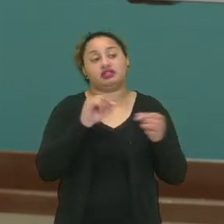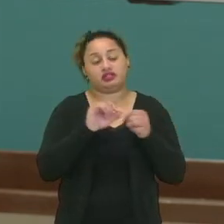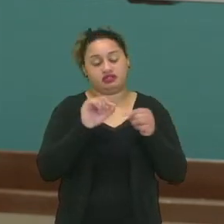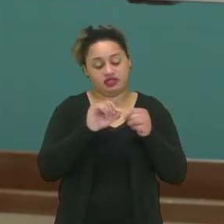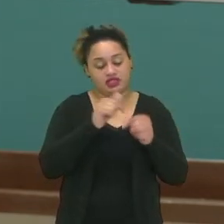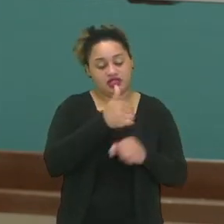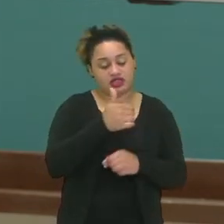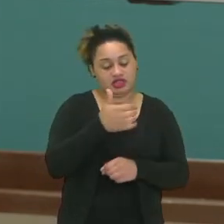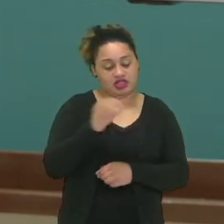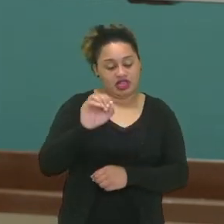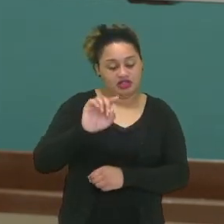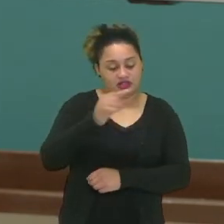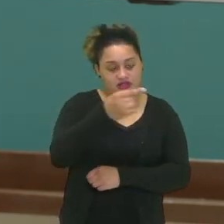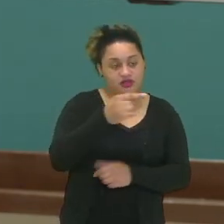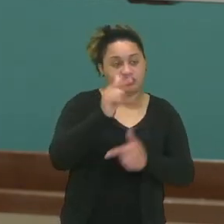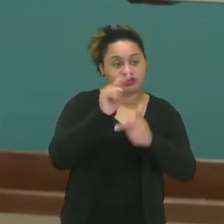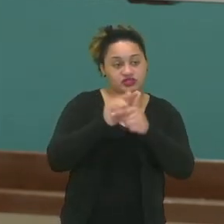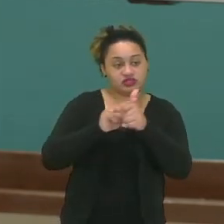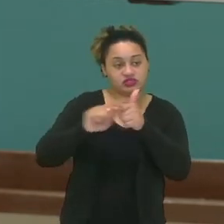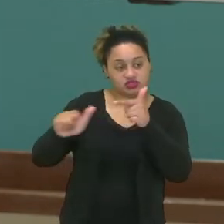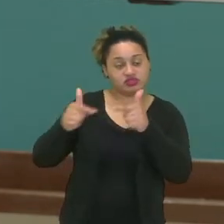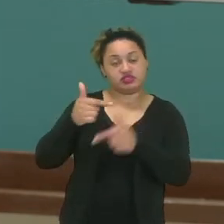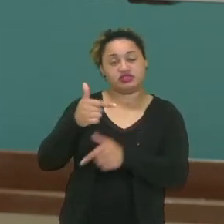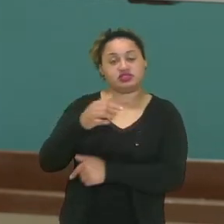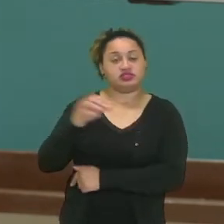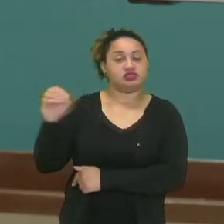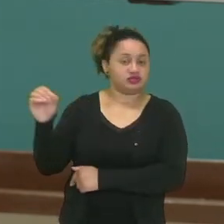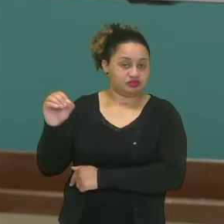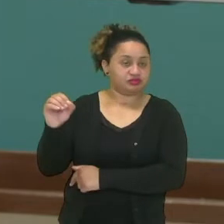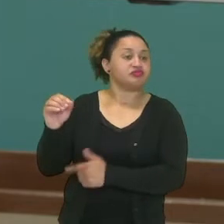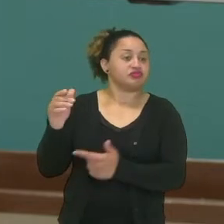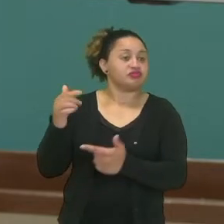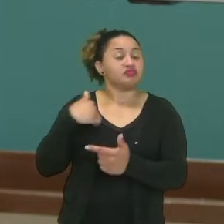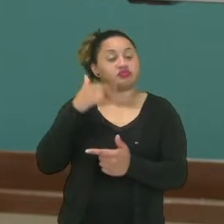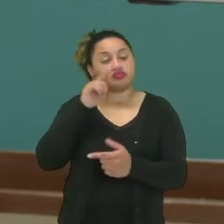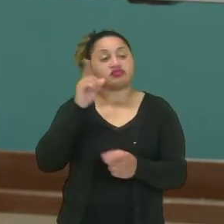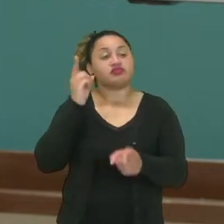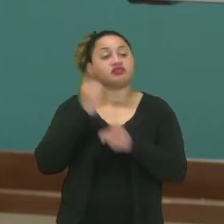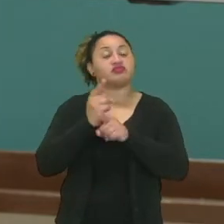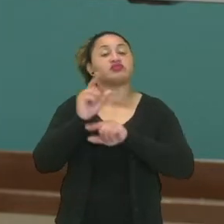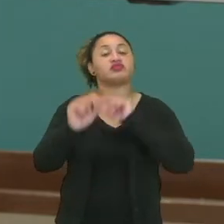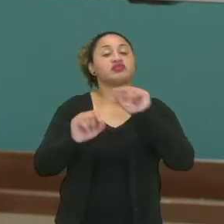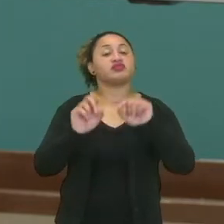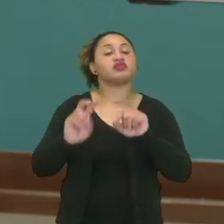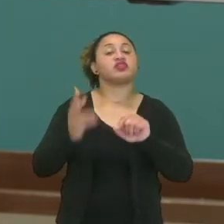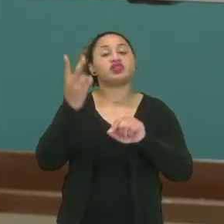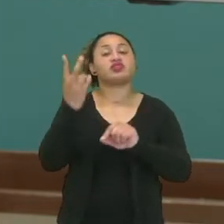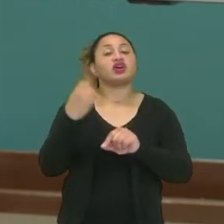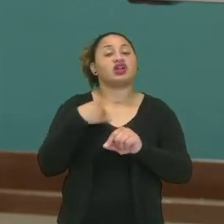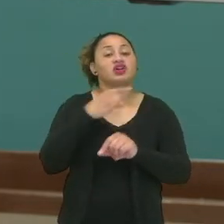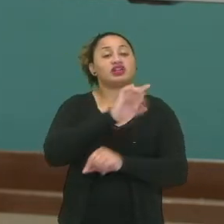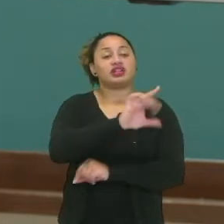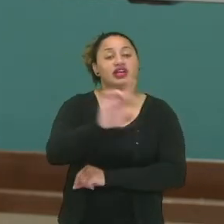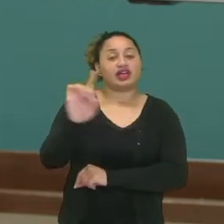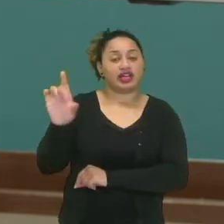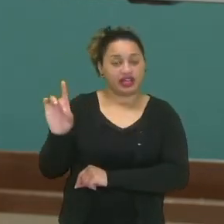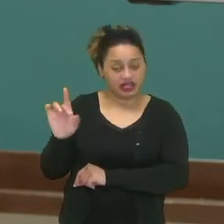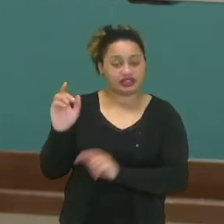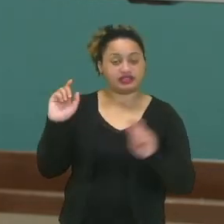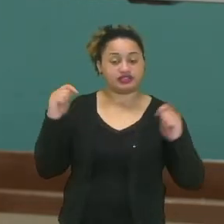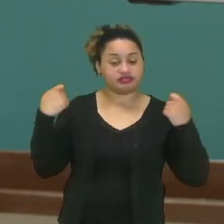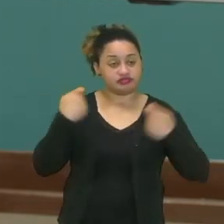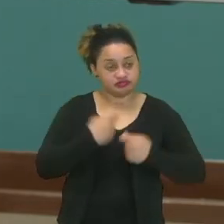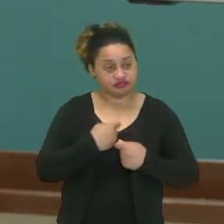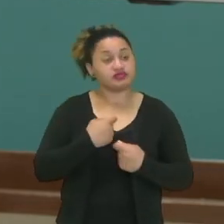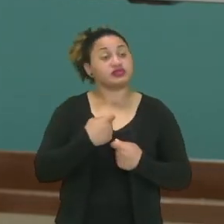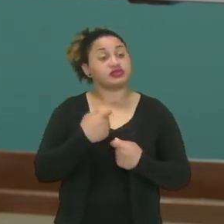os 10.000 e dividir por 200. Daí a gente vai ter o que a gente chama do custo unitário. Já estão dando